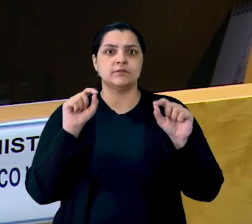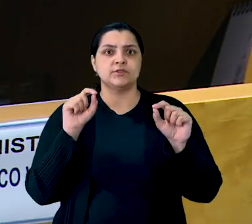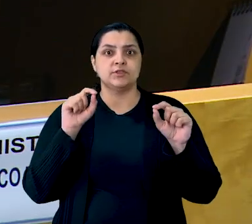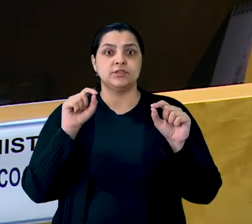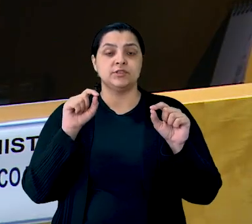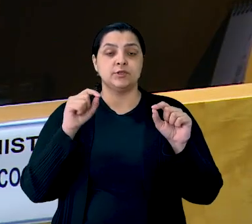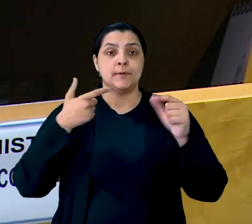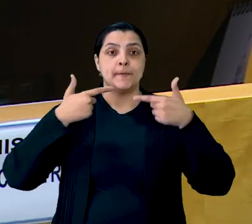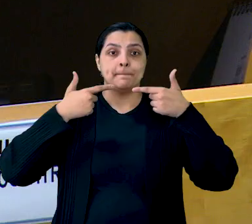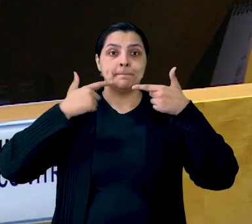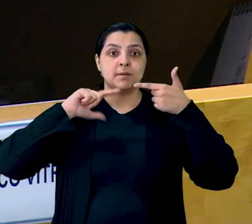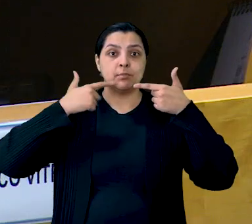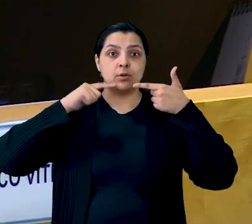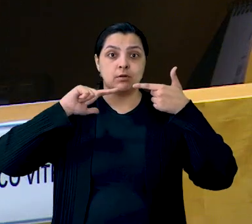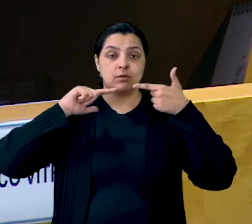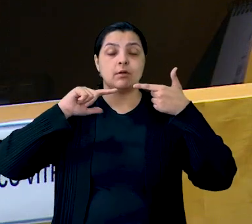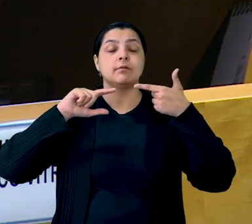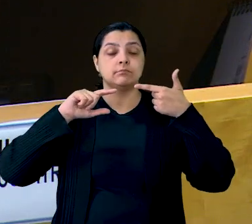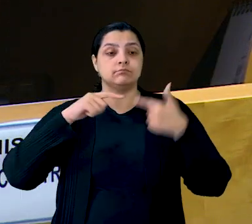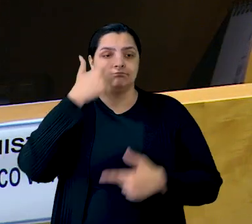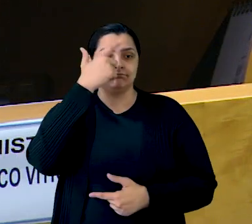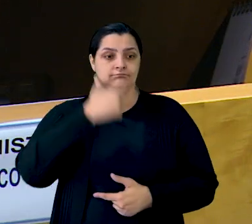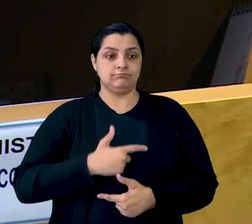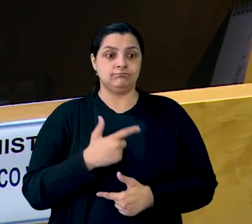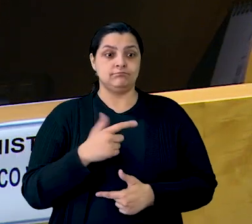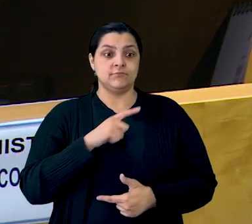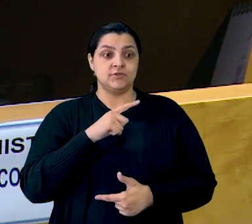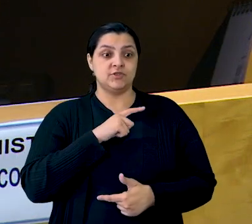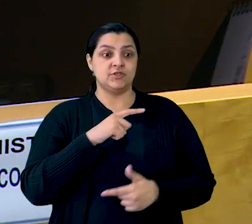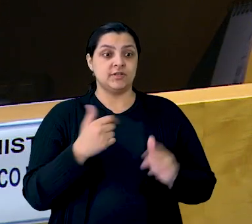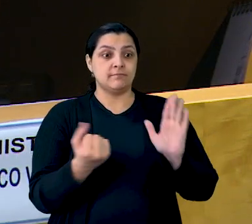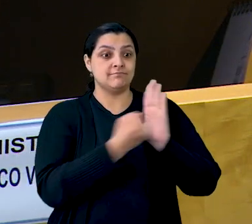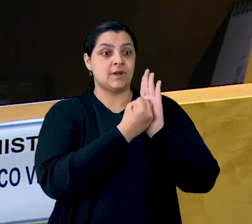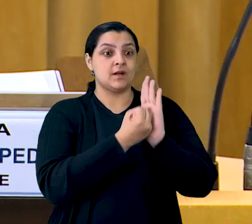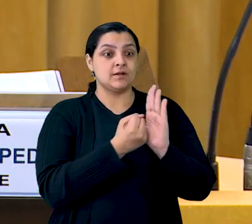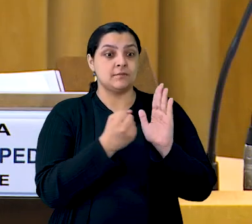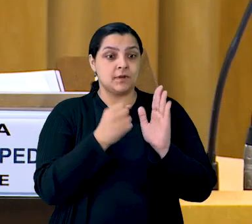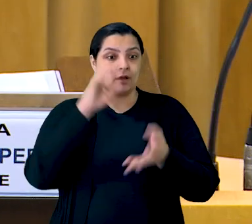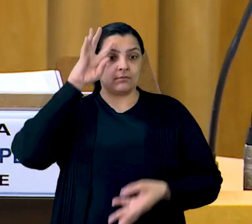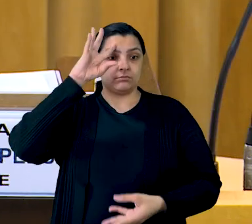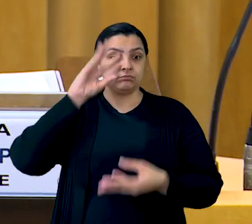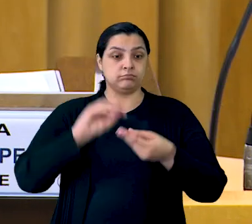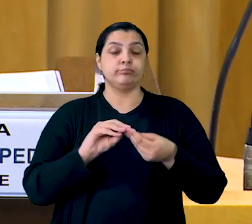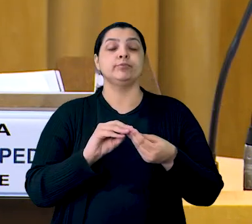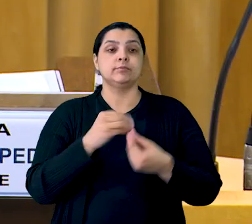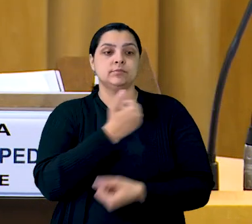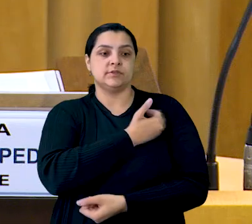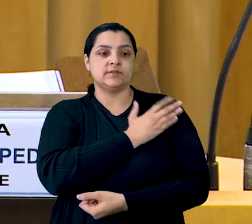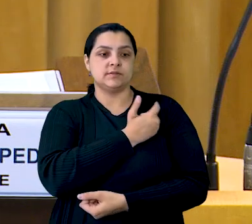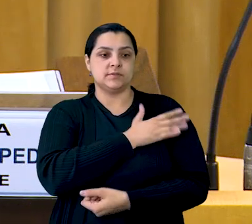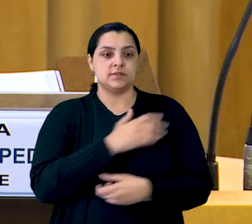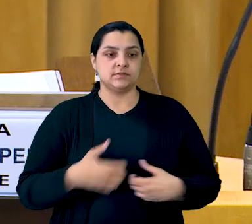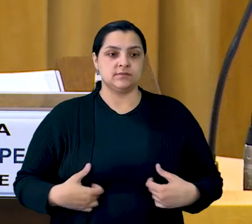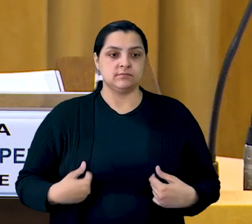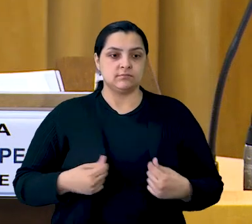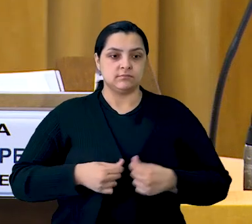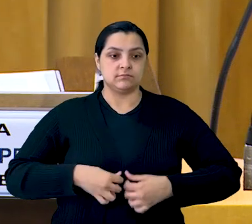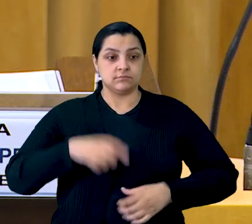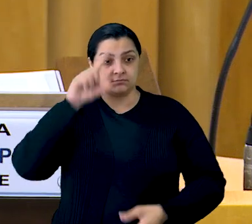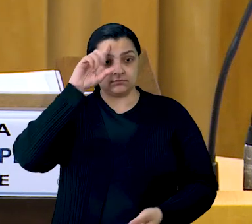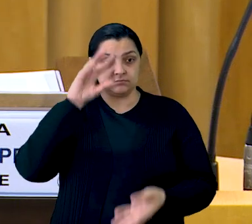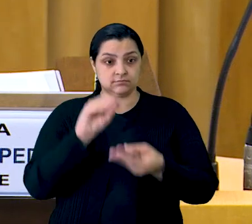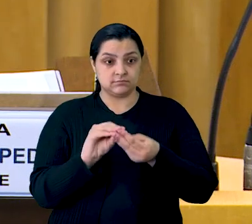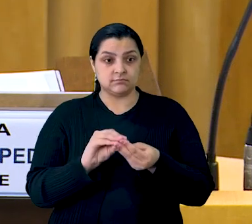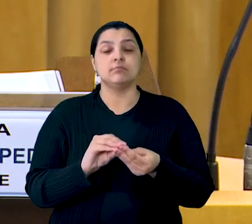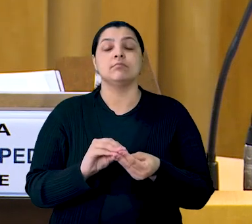provas de que o transtorno bipolar acarretasse estigma social suficiente para presumir discriminação. A